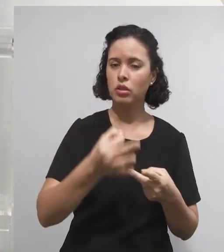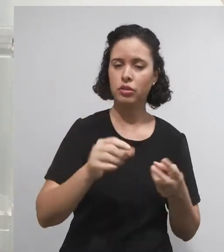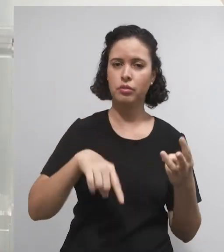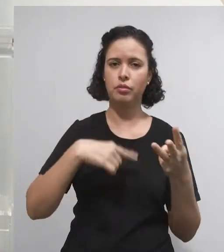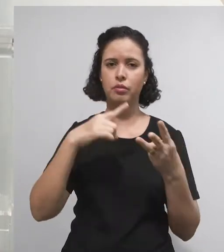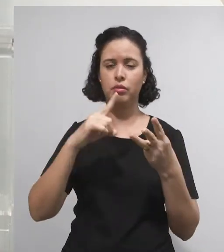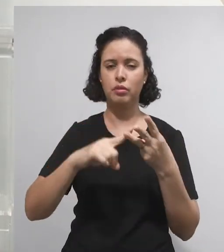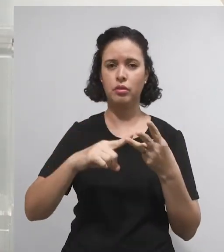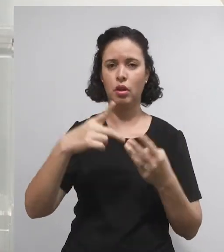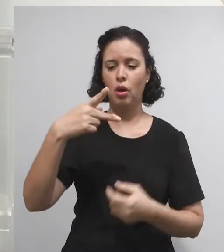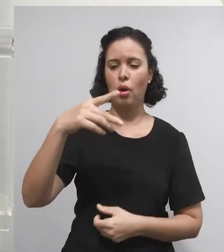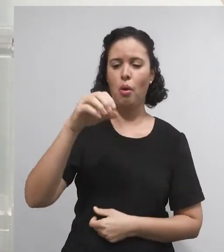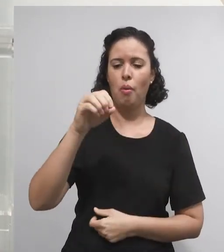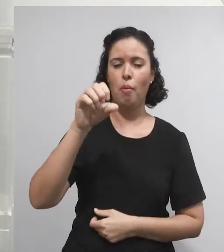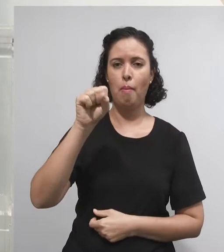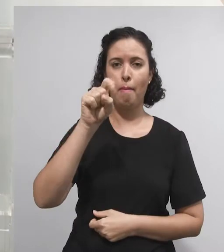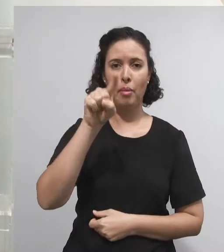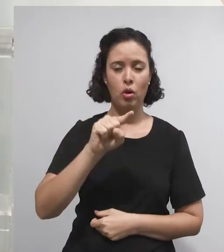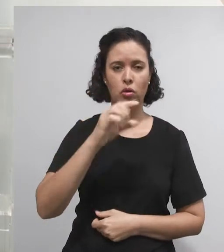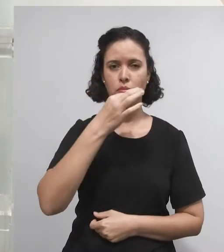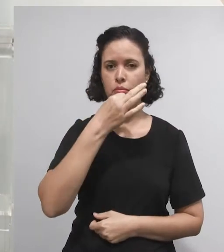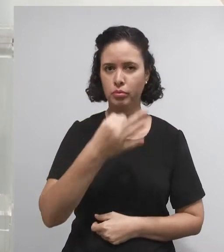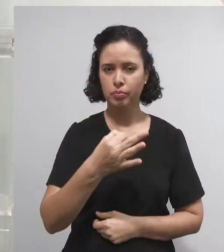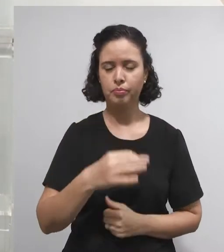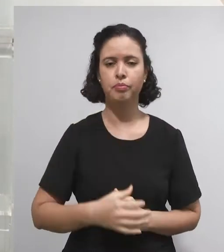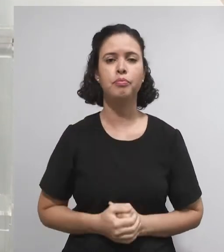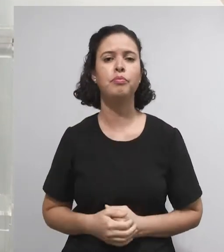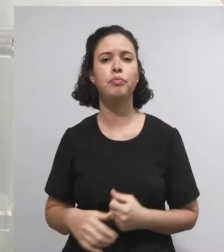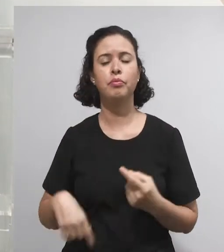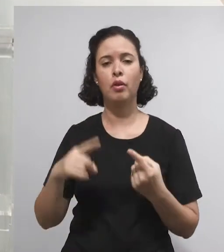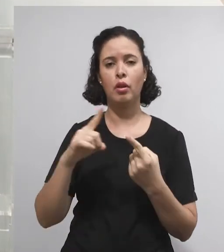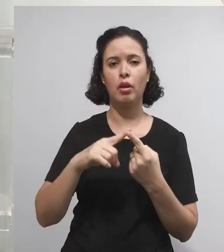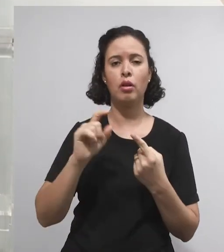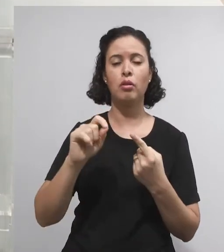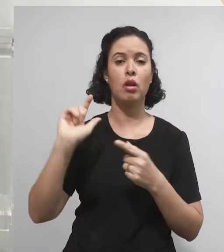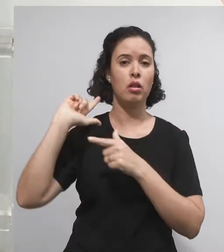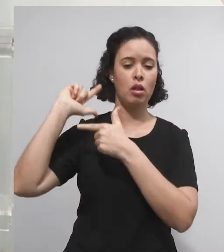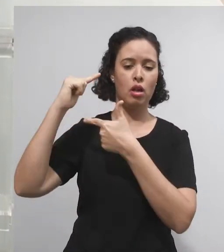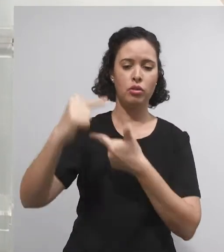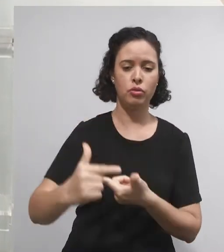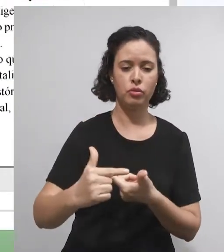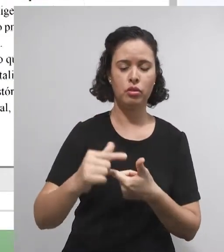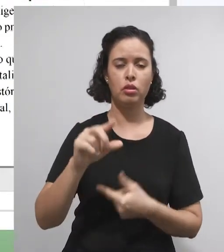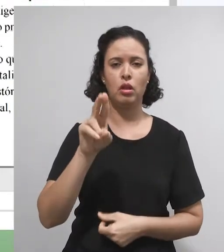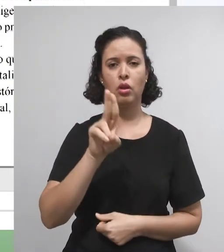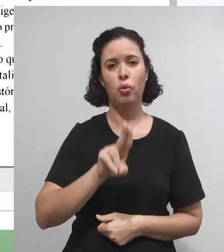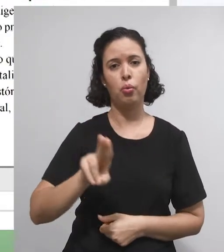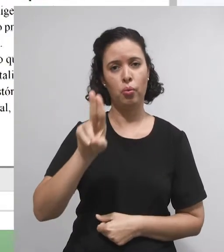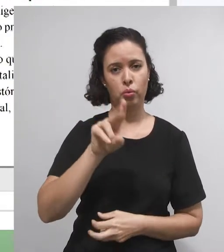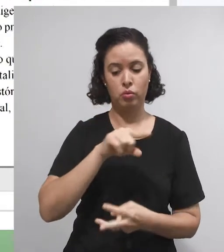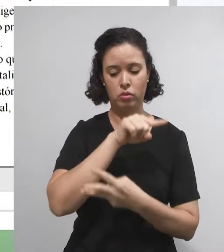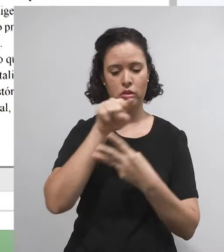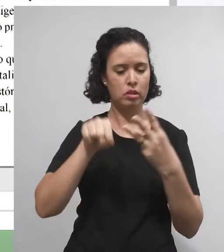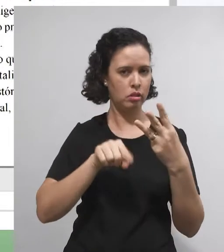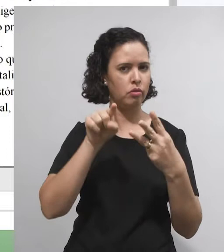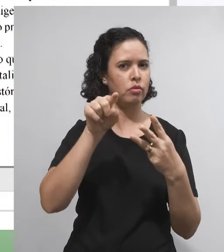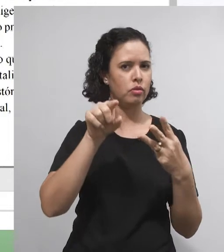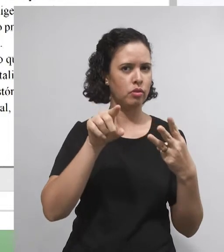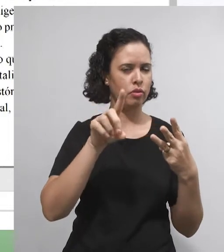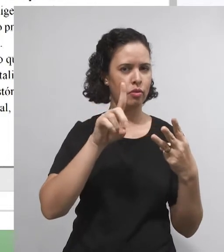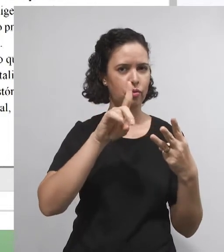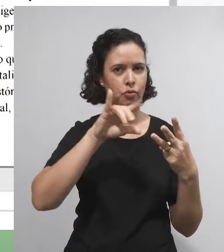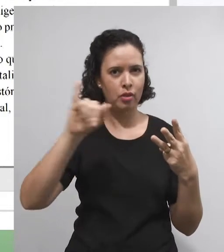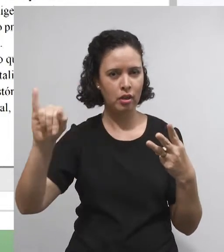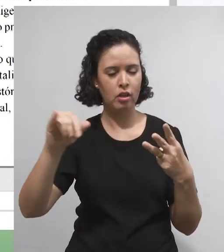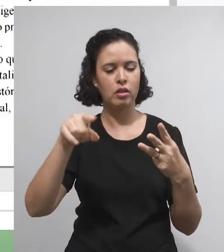crítica e a teoria pós-crítica. Então, na teoria tradicional, e você vai fazer uso dessas três